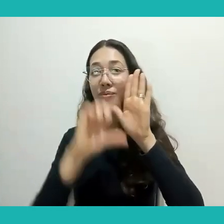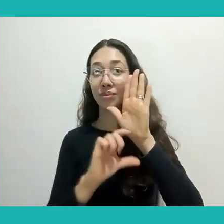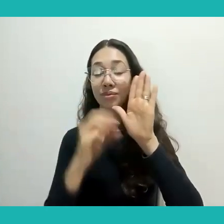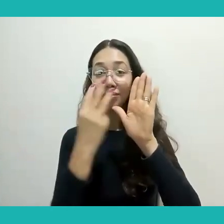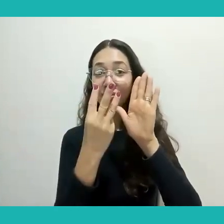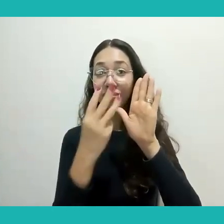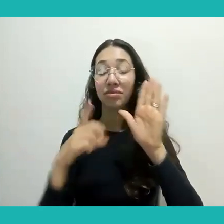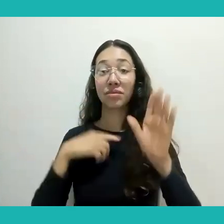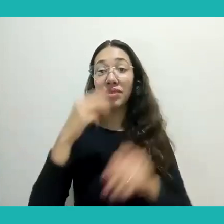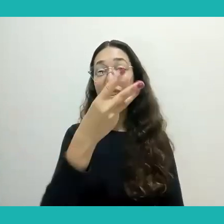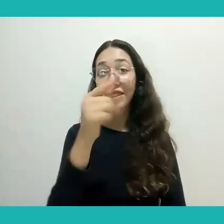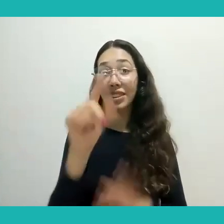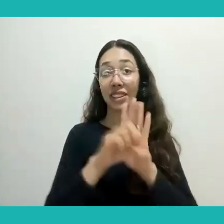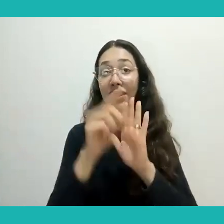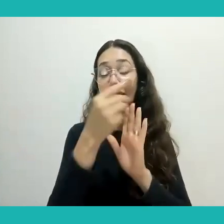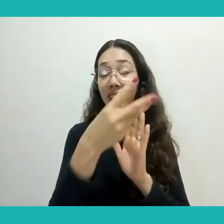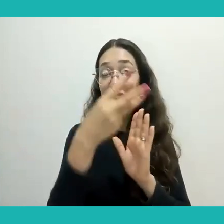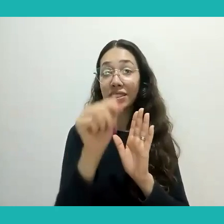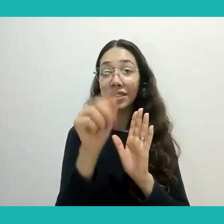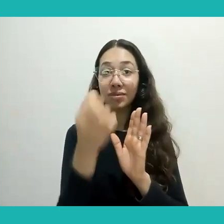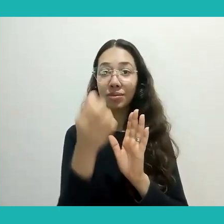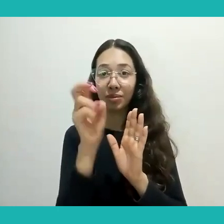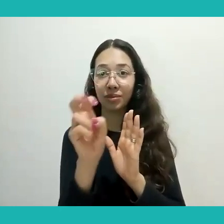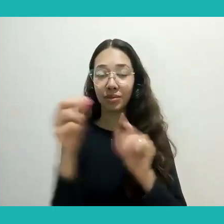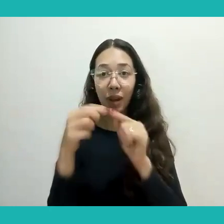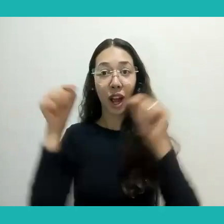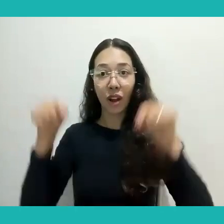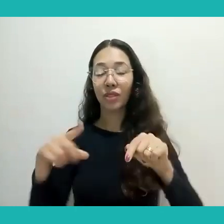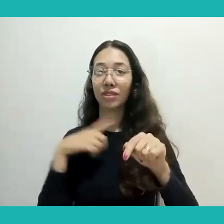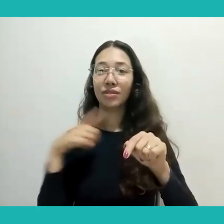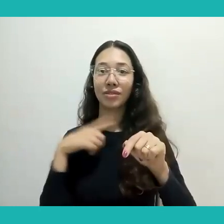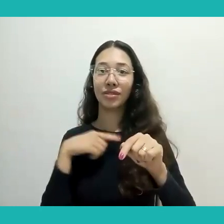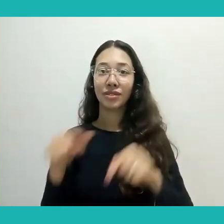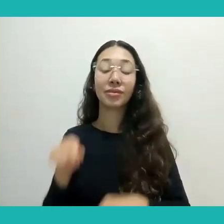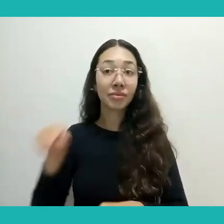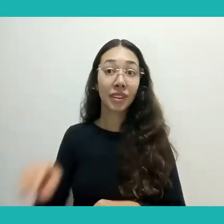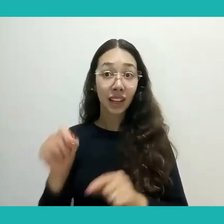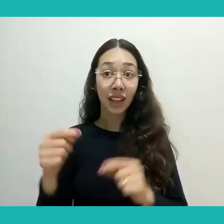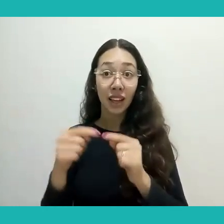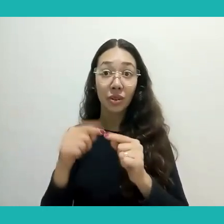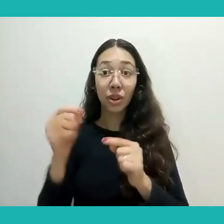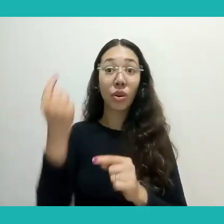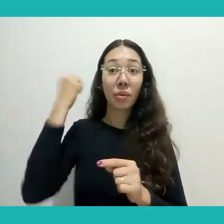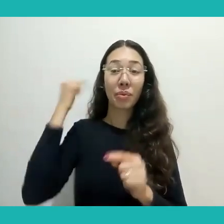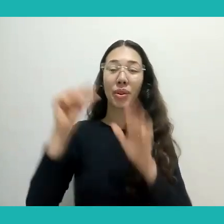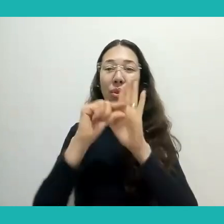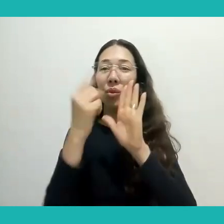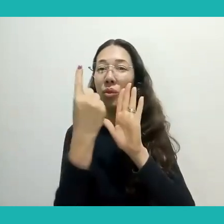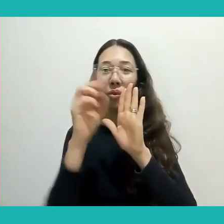3º-A da 3765 na redação atual. Ela não vai estar abrangida pelo inciso 1, porque ela